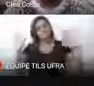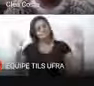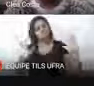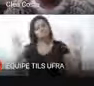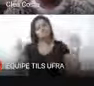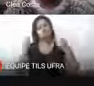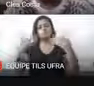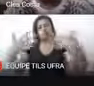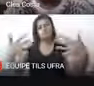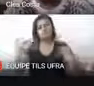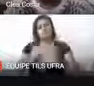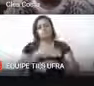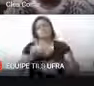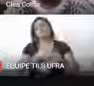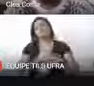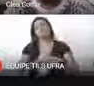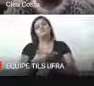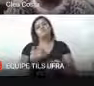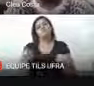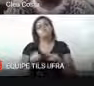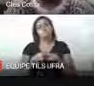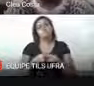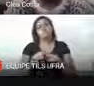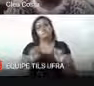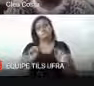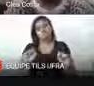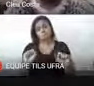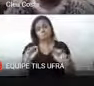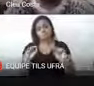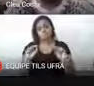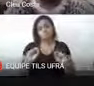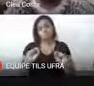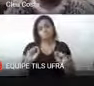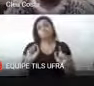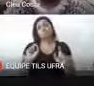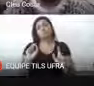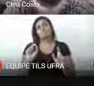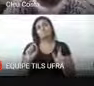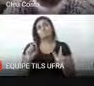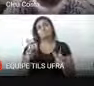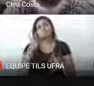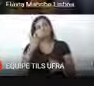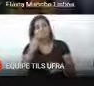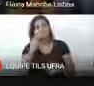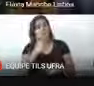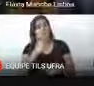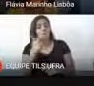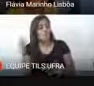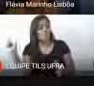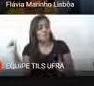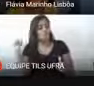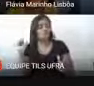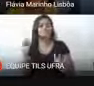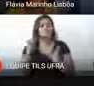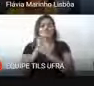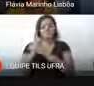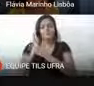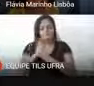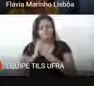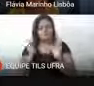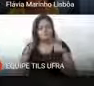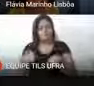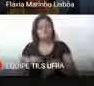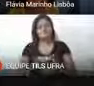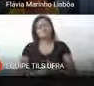e acenando aí para as outras possibilidades de encontros também, né? Com certeza. Então, eu quero agradecer